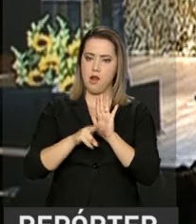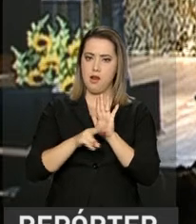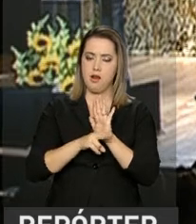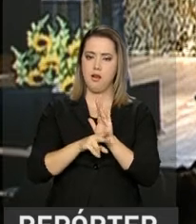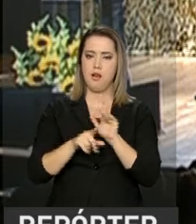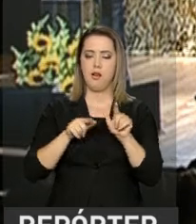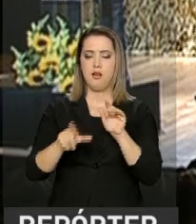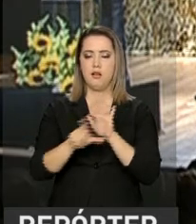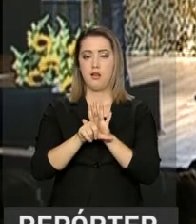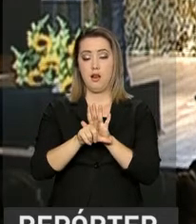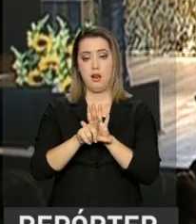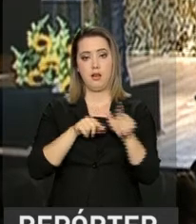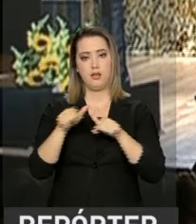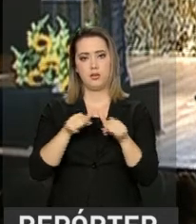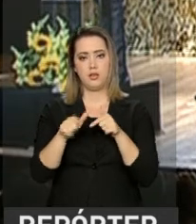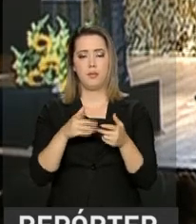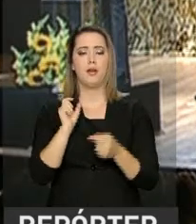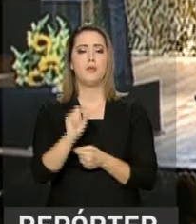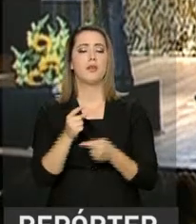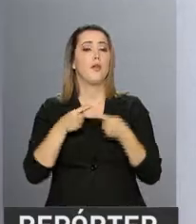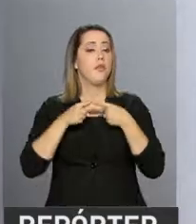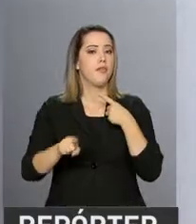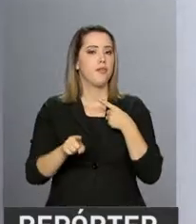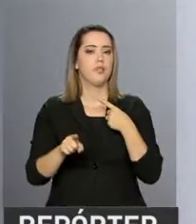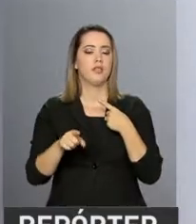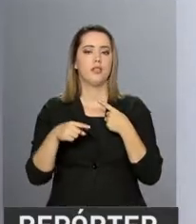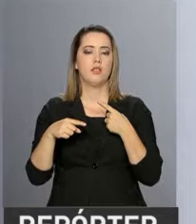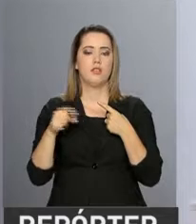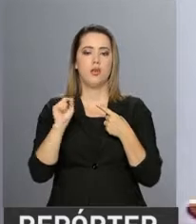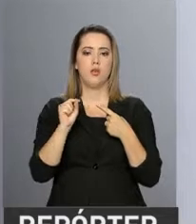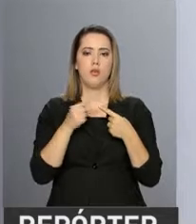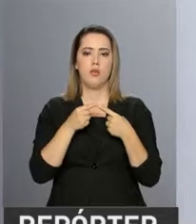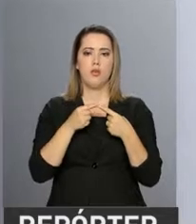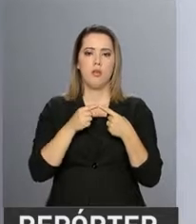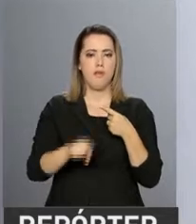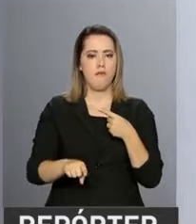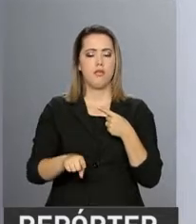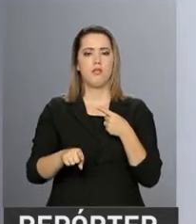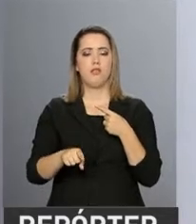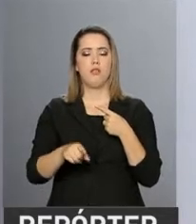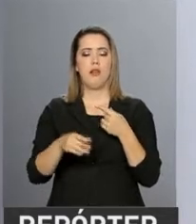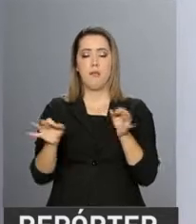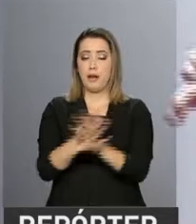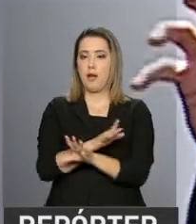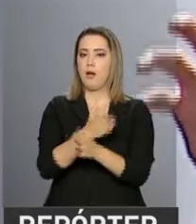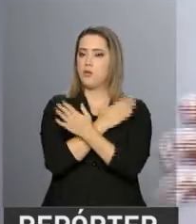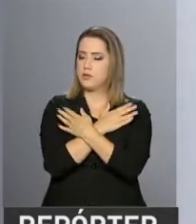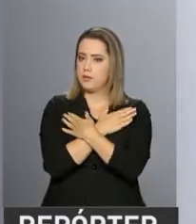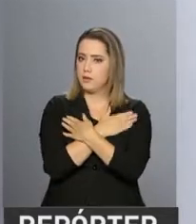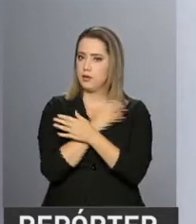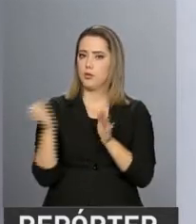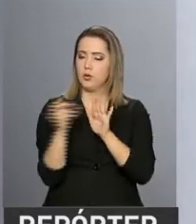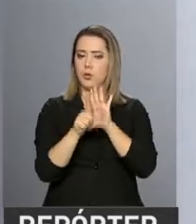para fazer o combate àquilo que é o objetivo central do nosso governo, que é combater o desemprego. E com a modernização